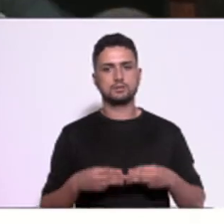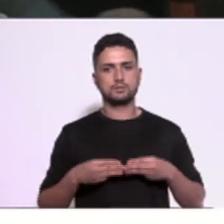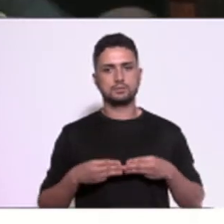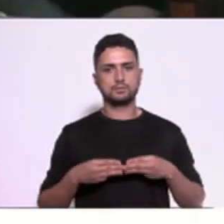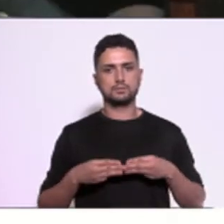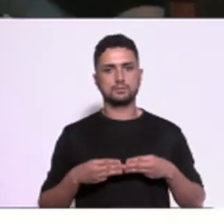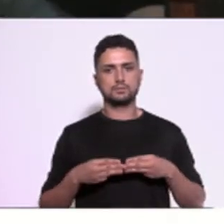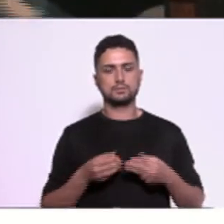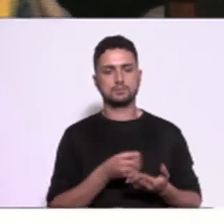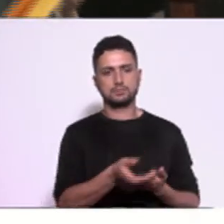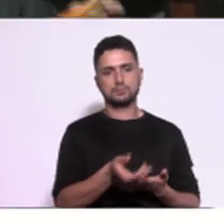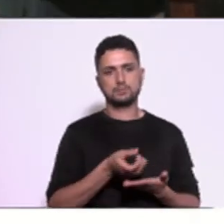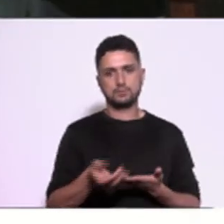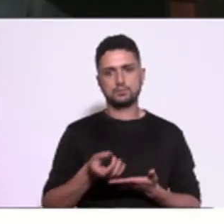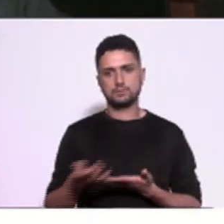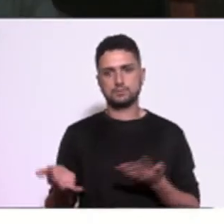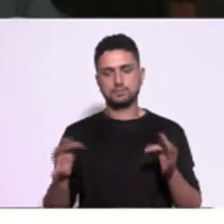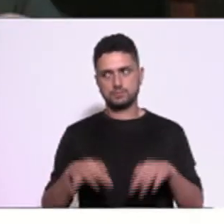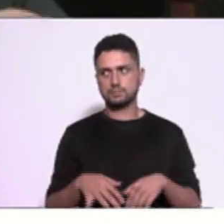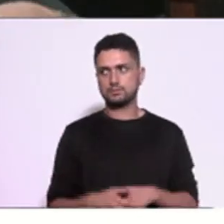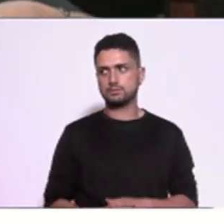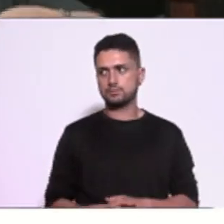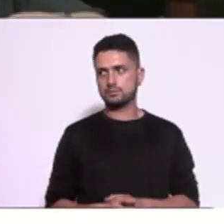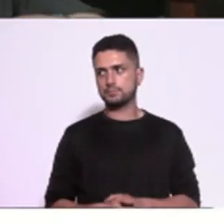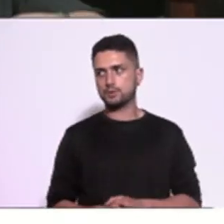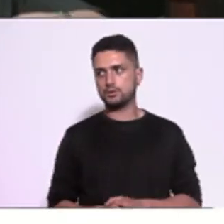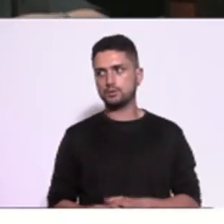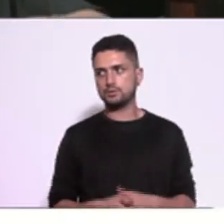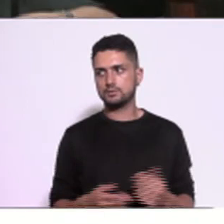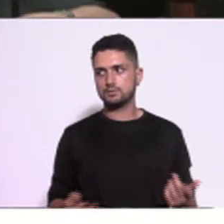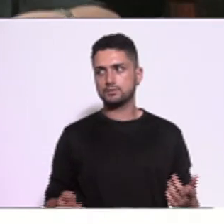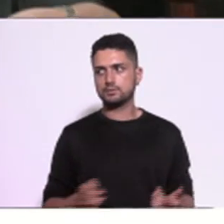das moções. Convido a senhora